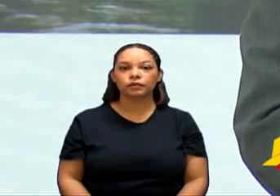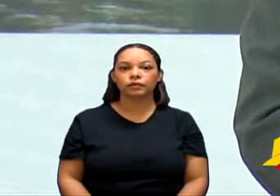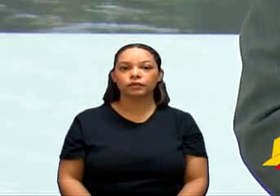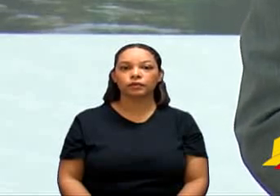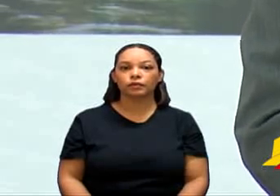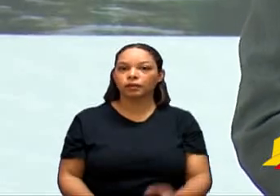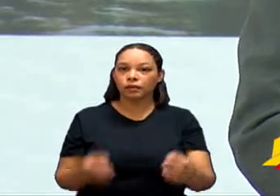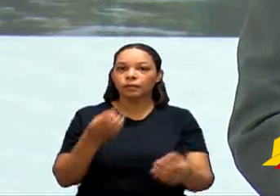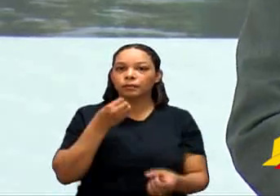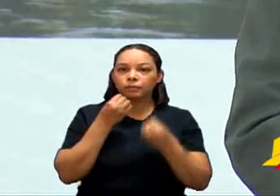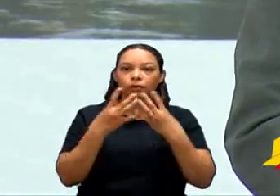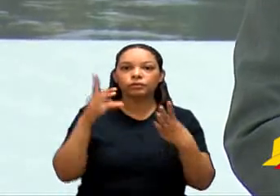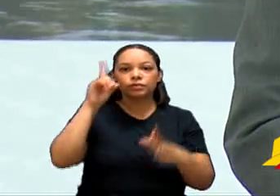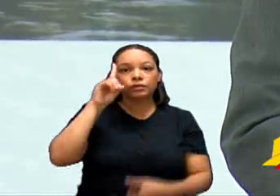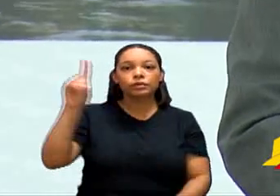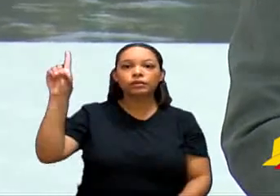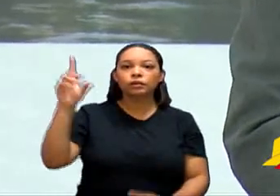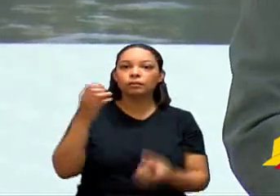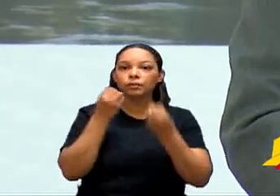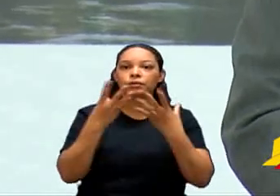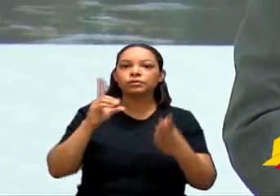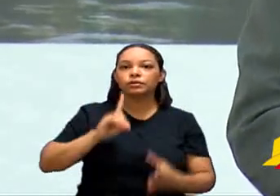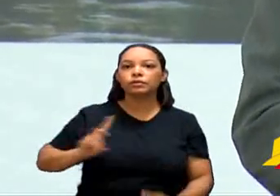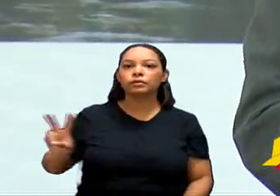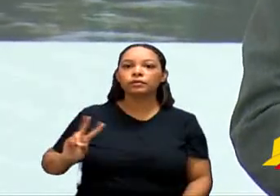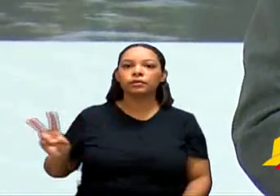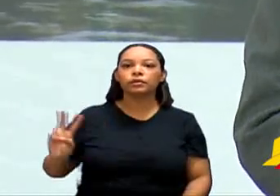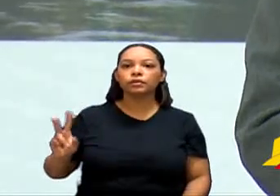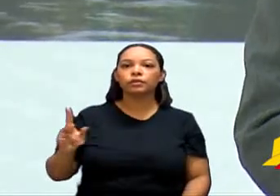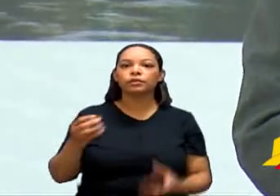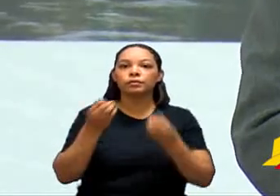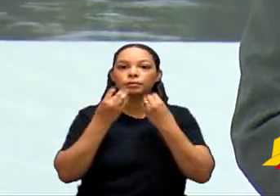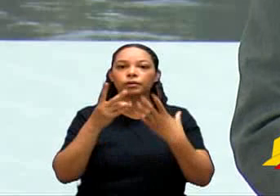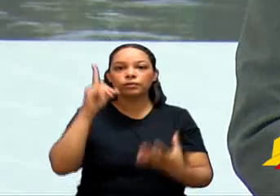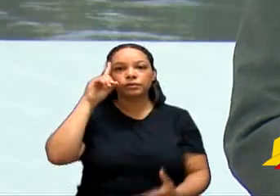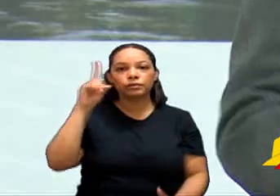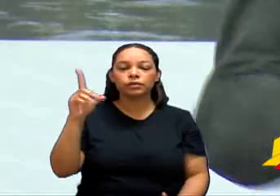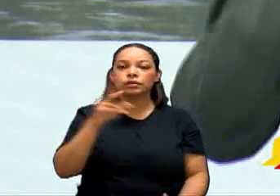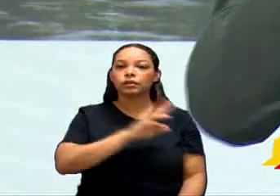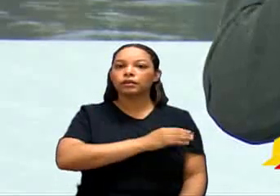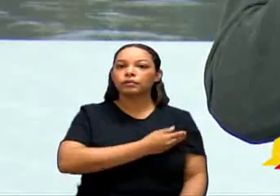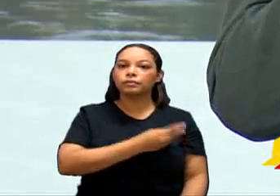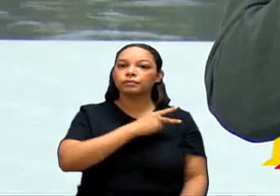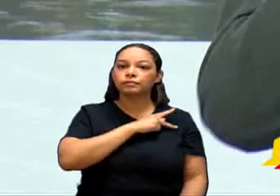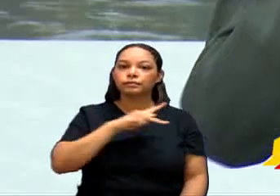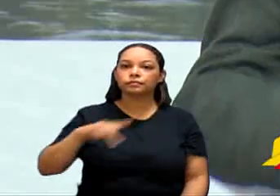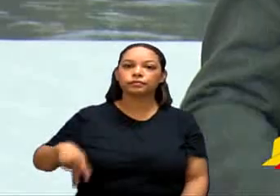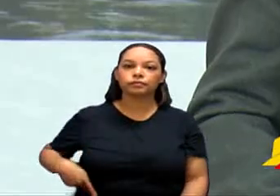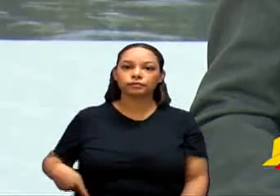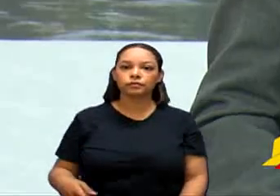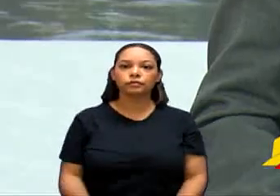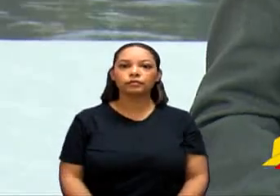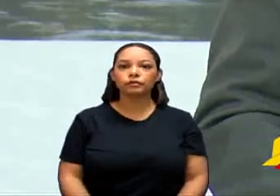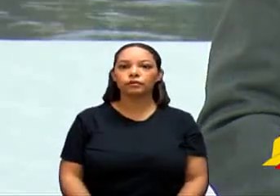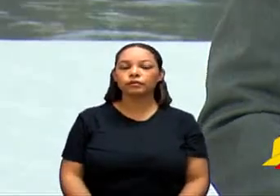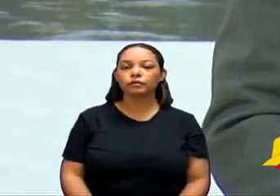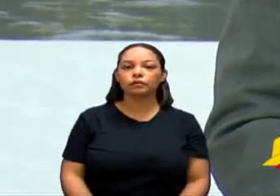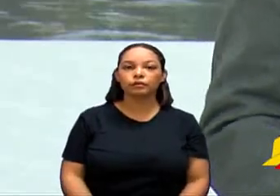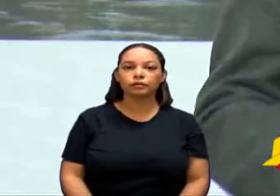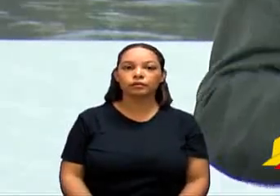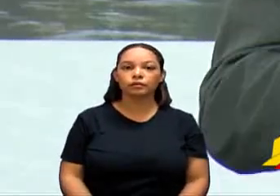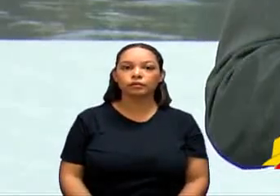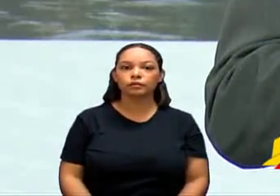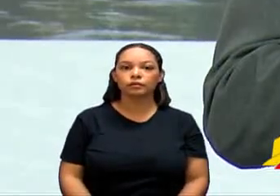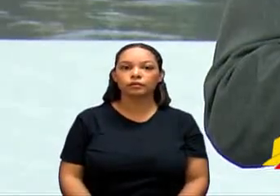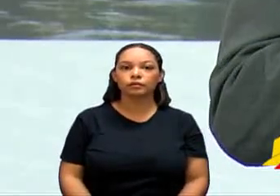Bom dia, senhor presidente, bom dia, senhores vereadores e vereadoras. Estamos, nesta oportunidade, apreciando um projeto de